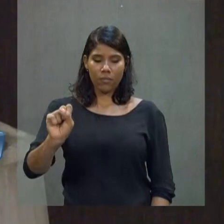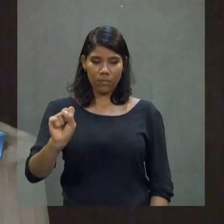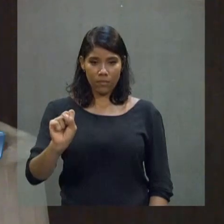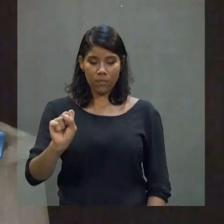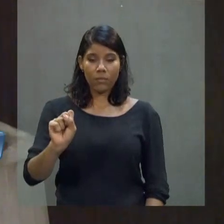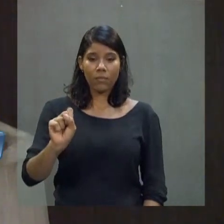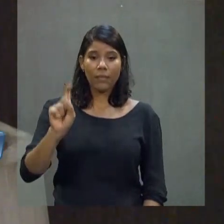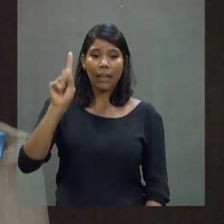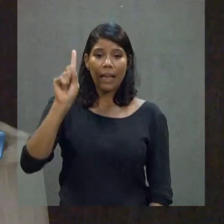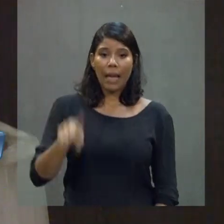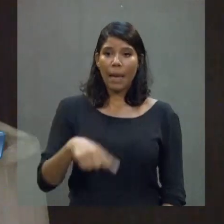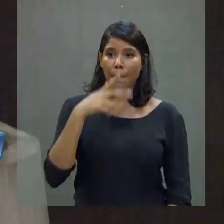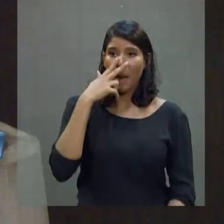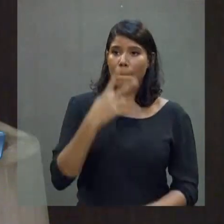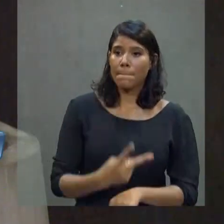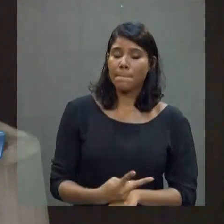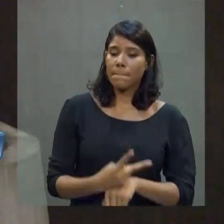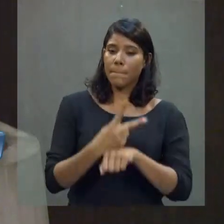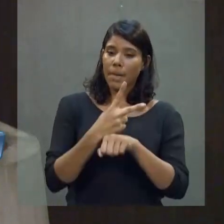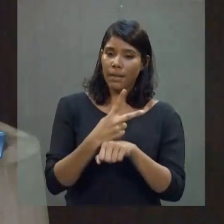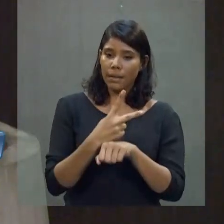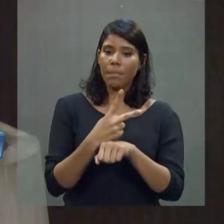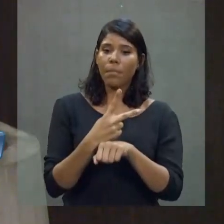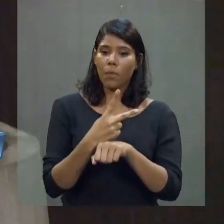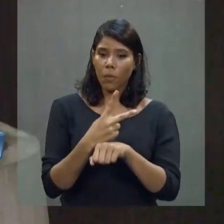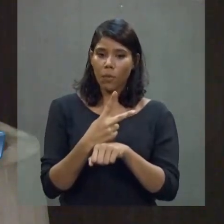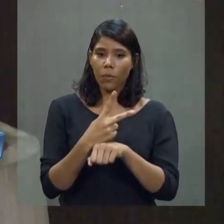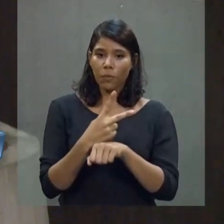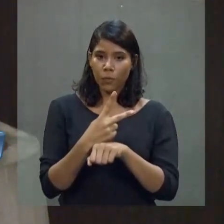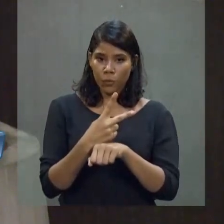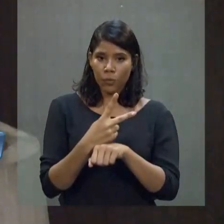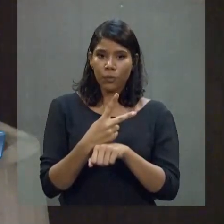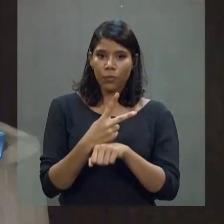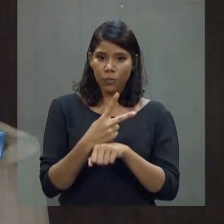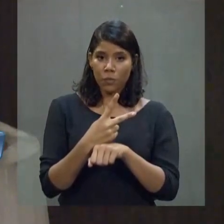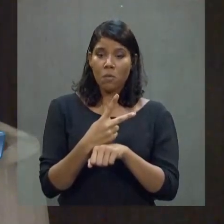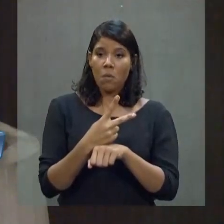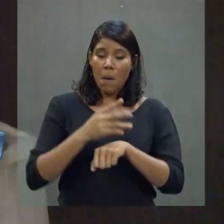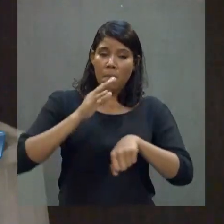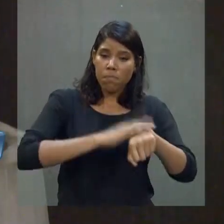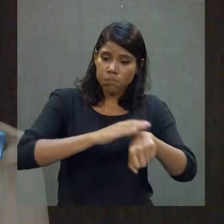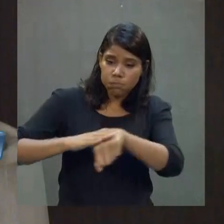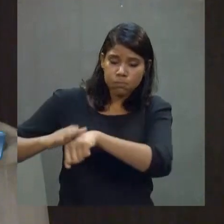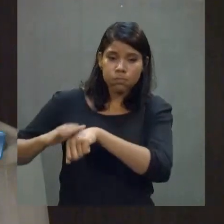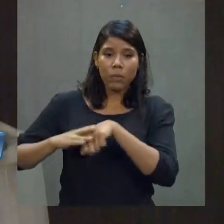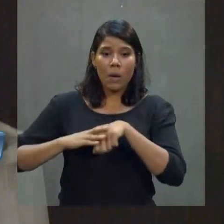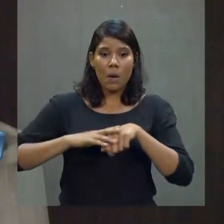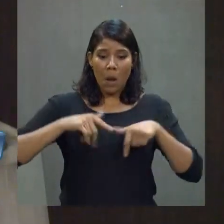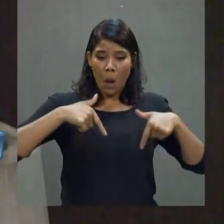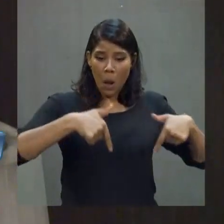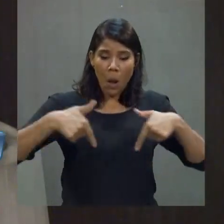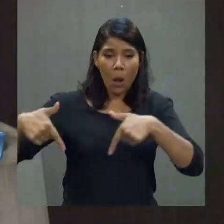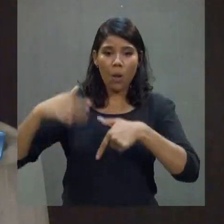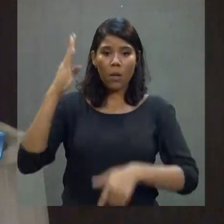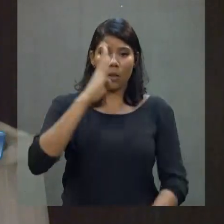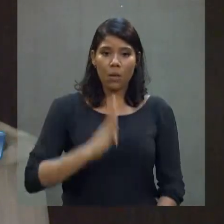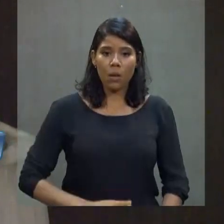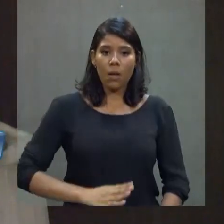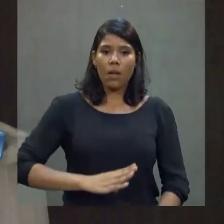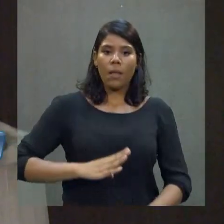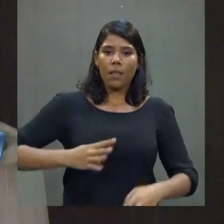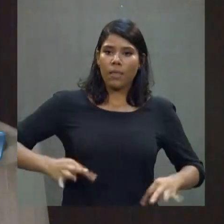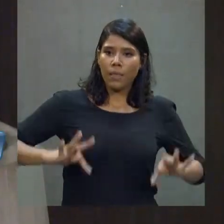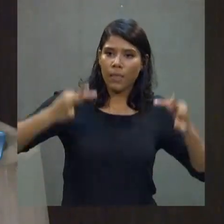é um patrimônio construído pela energia dos brasileiros, pela tecnologia, pelo